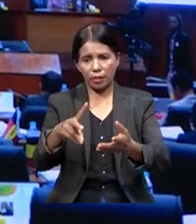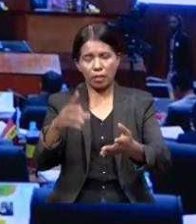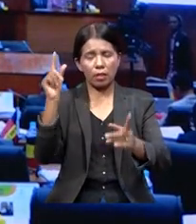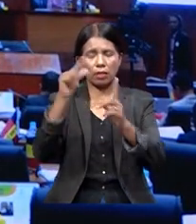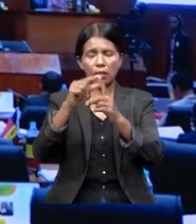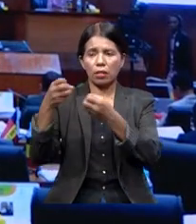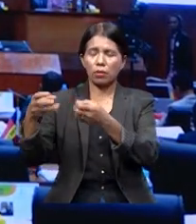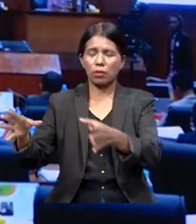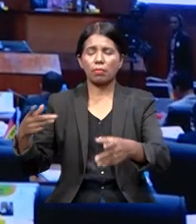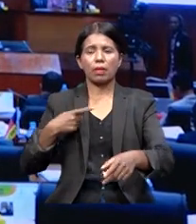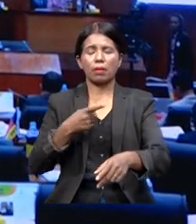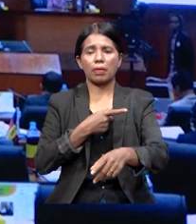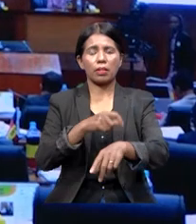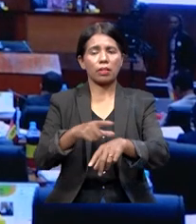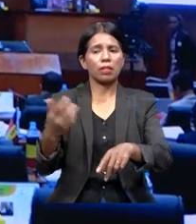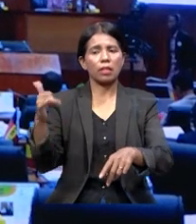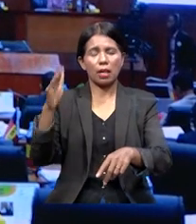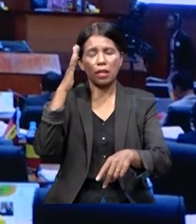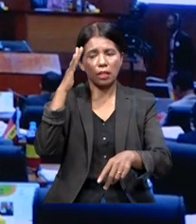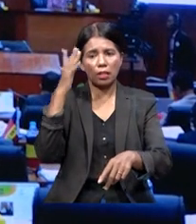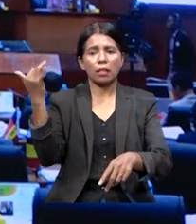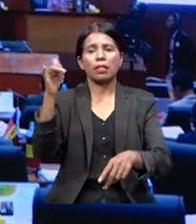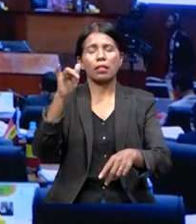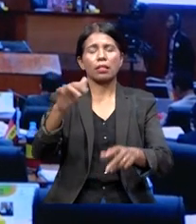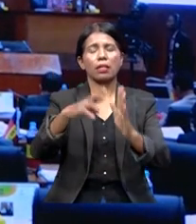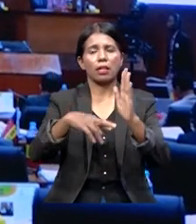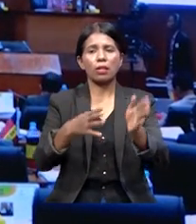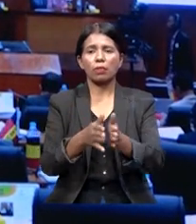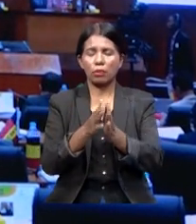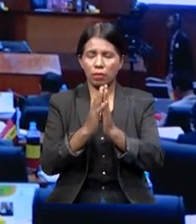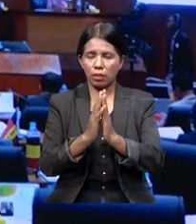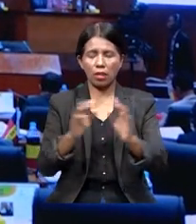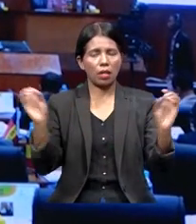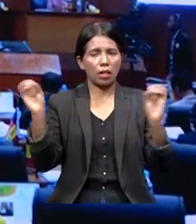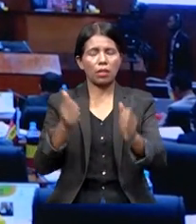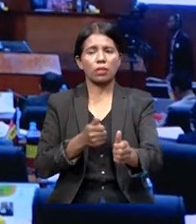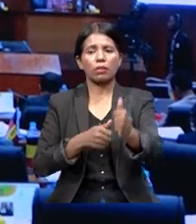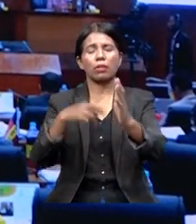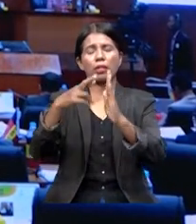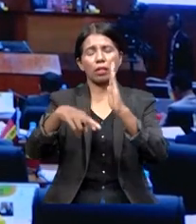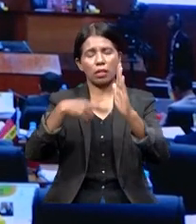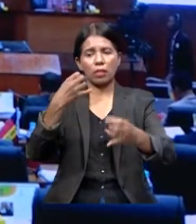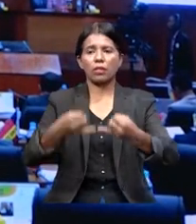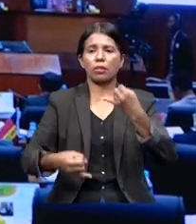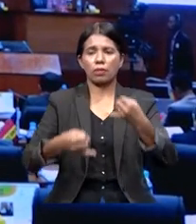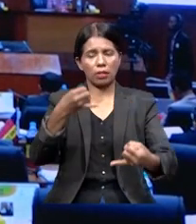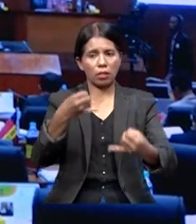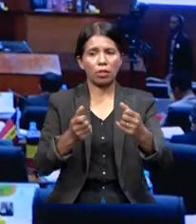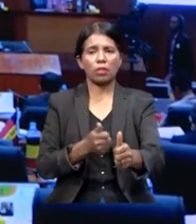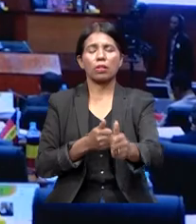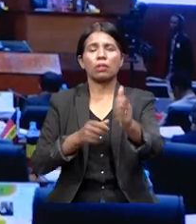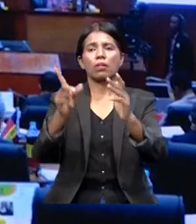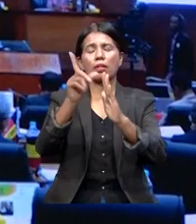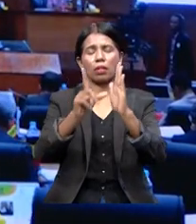abandona plenaria e sir reconhece kata sir ni requerimento ne la prensa requisito jurídico tuir